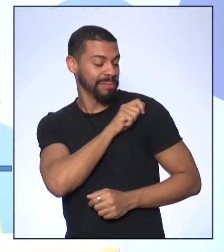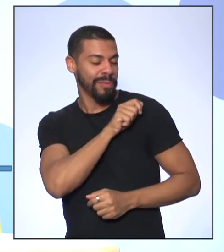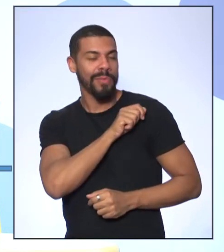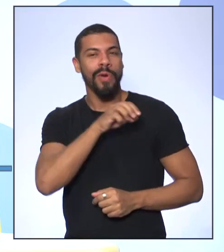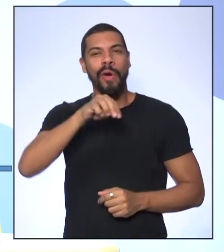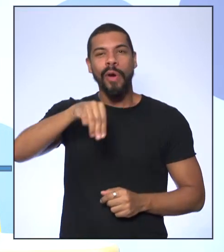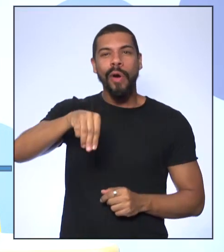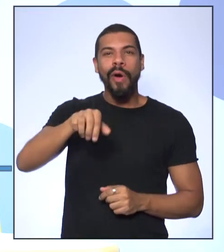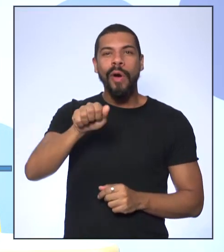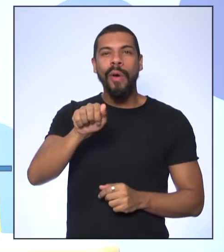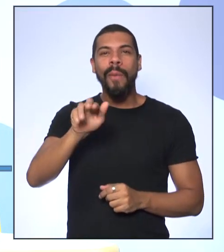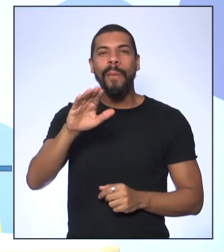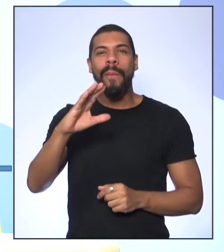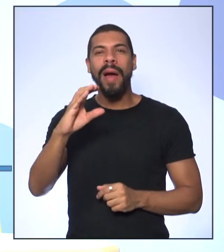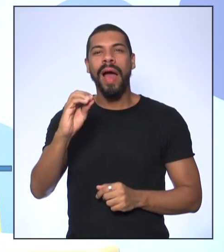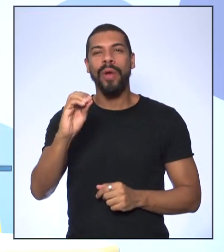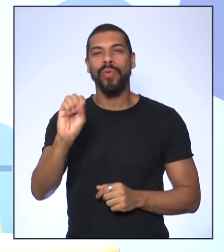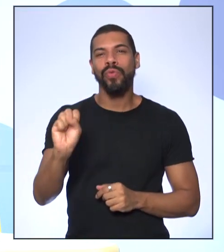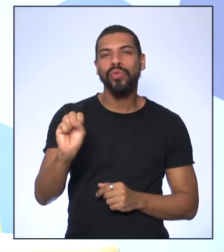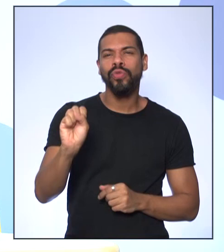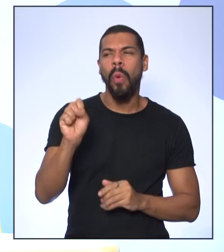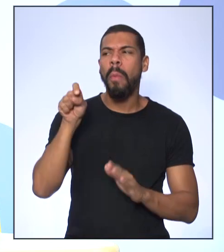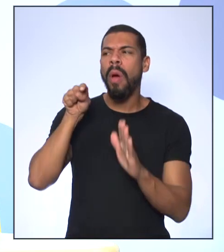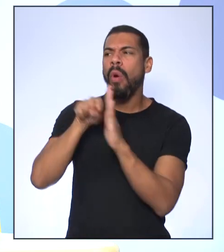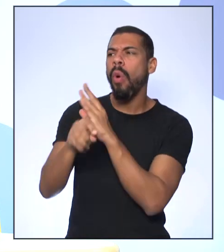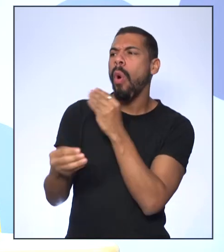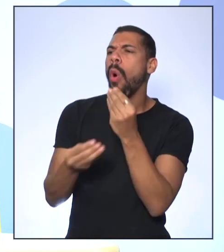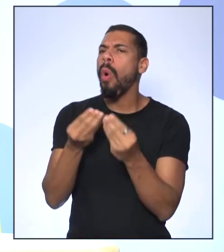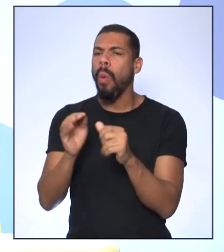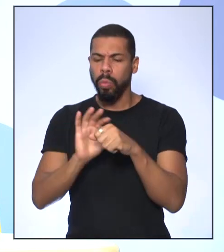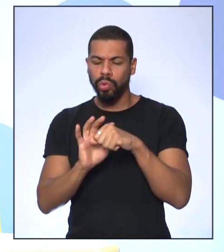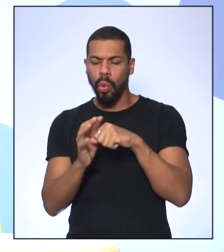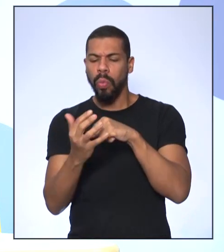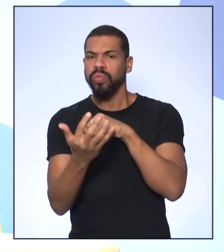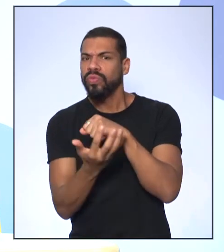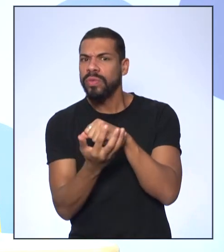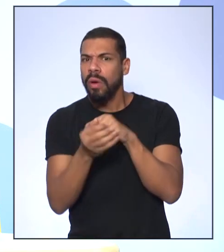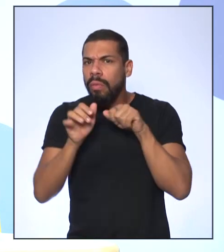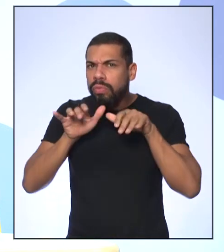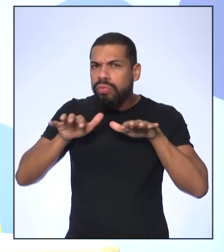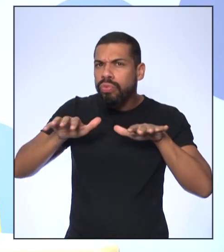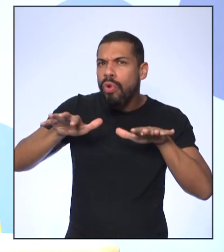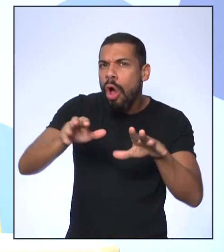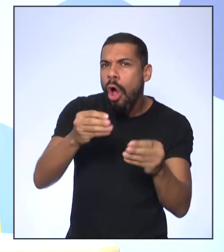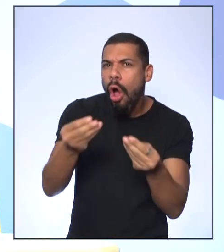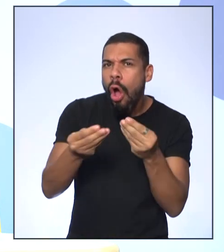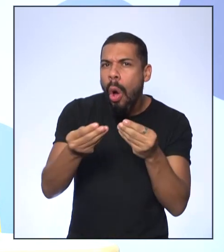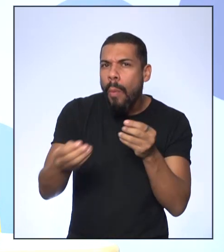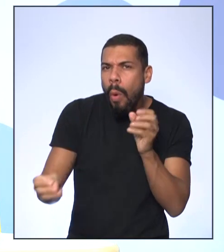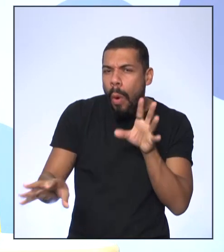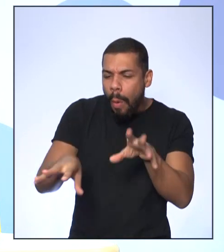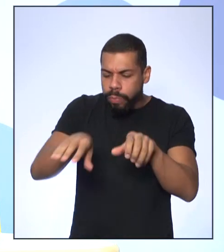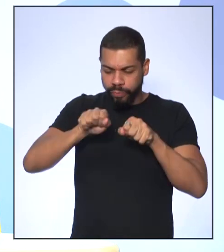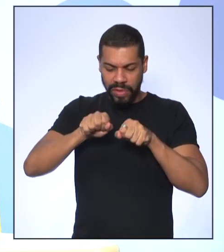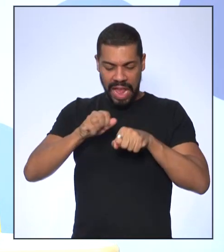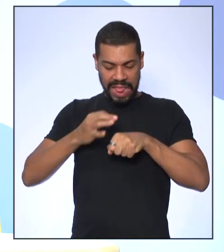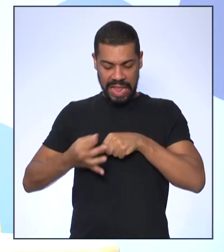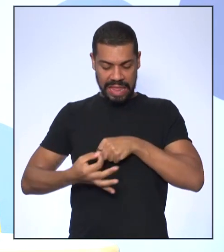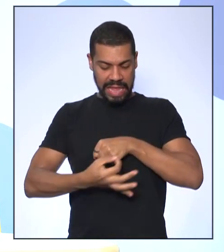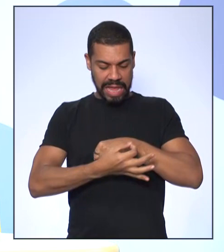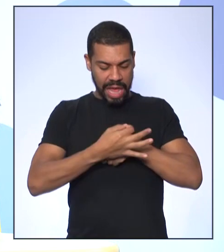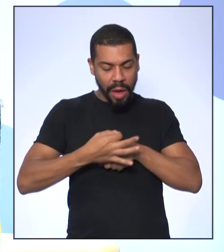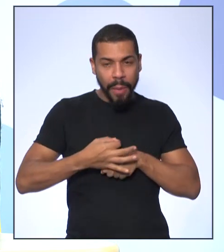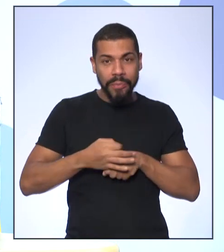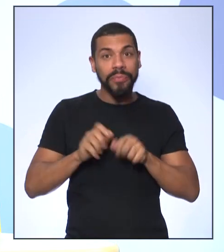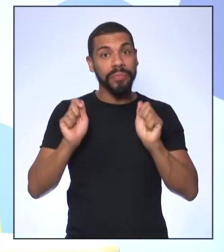né? Ele pergunta como o Covid-19, né, afeta uma célula. E a Soraya pergunta